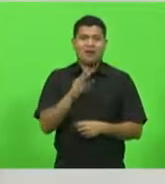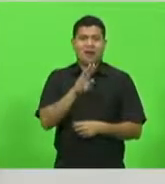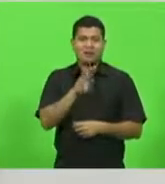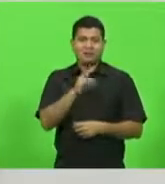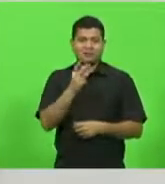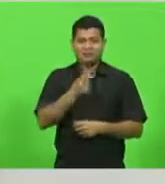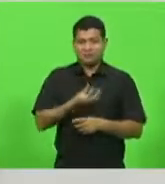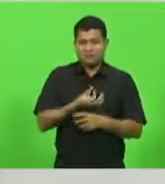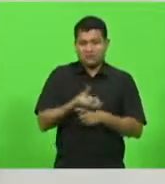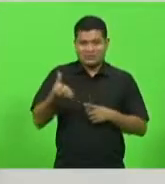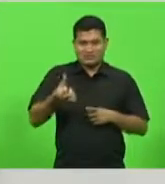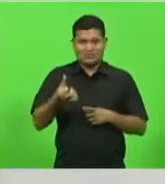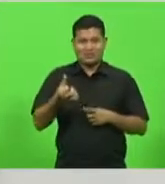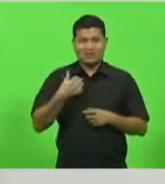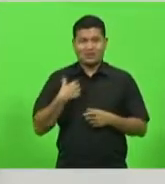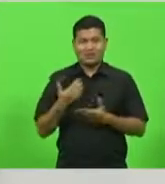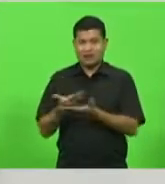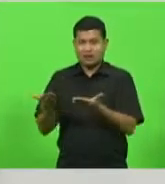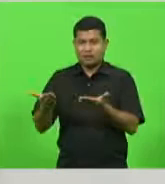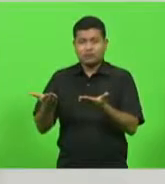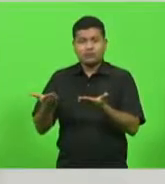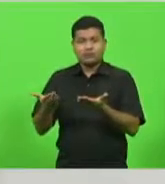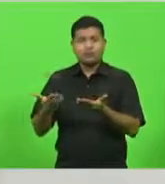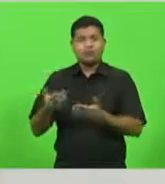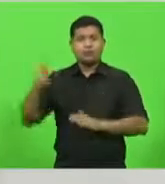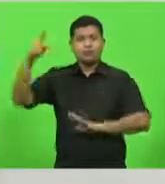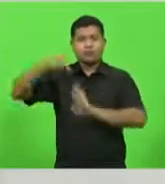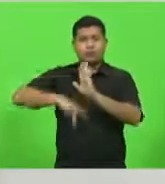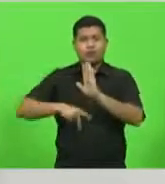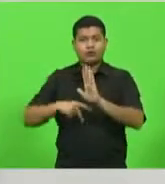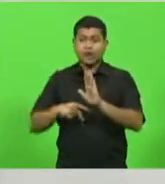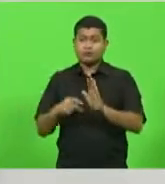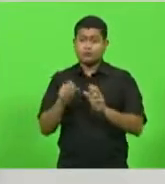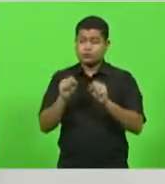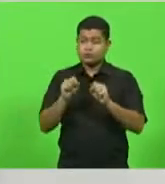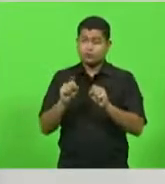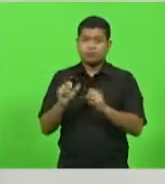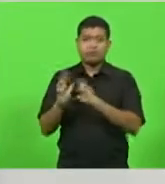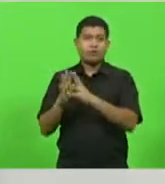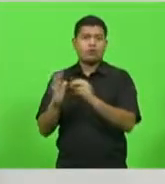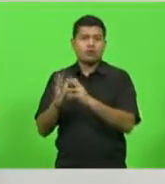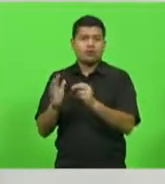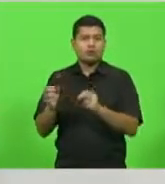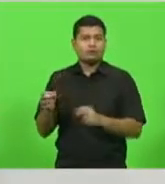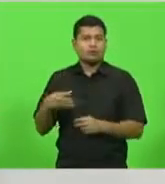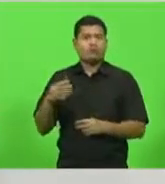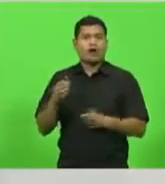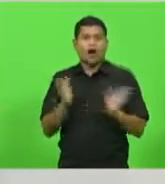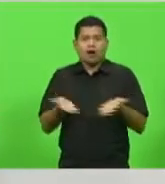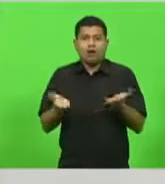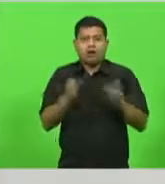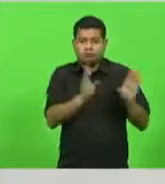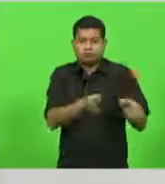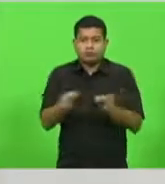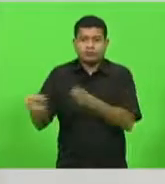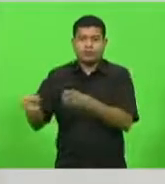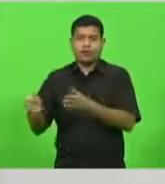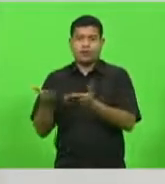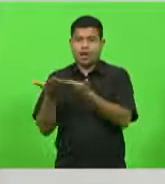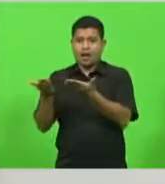piloto foi transformado em padrão para toda a rede estadual de ensino. A adoção da plataforma Google